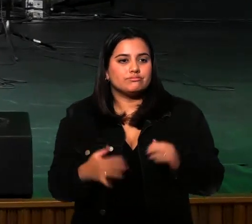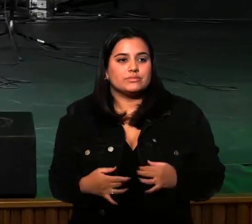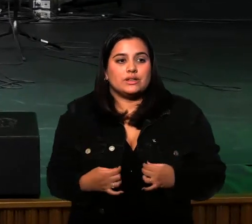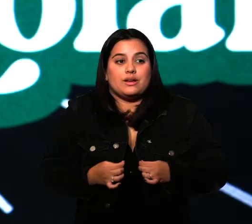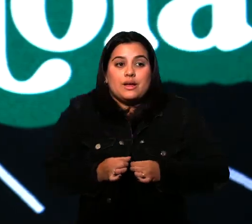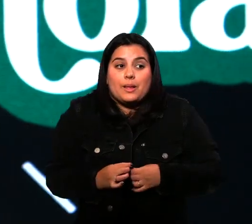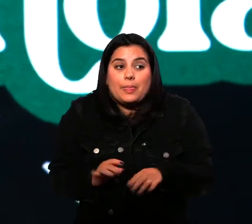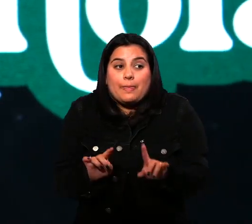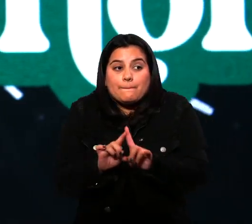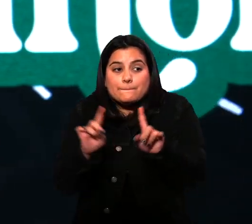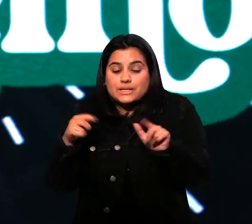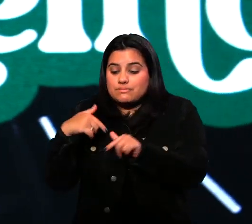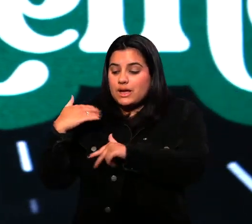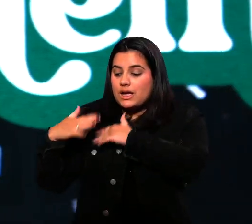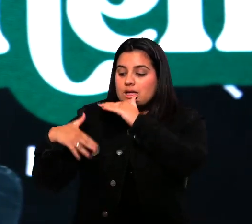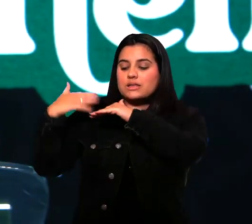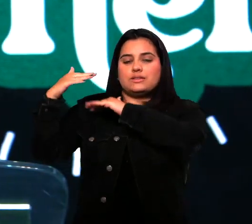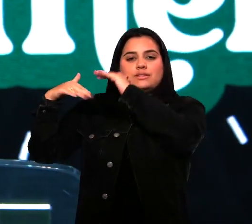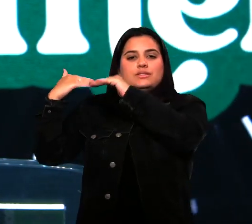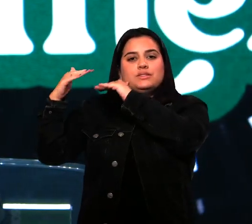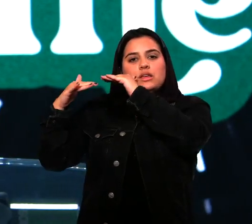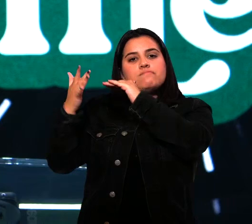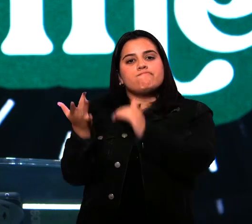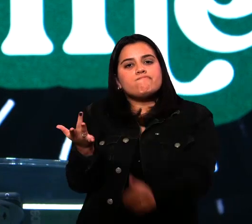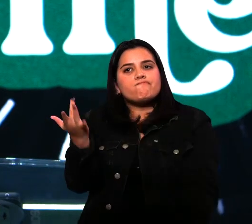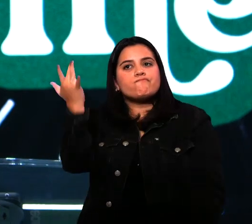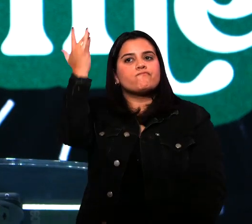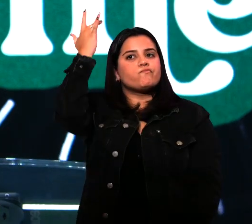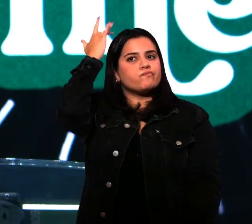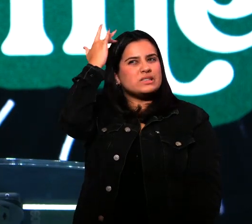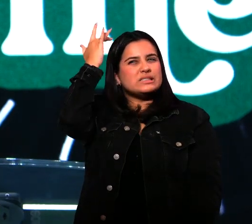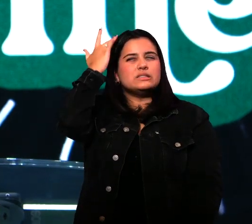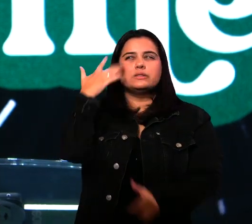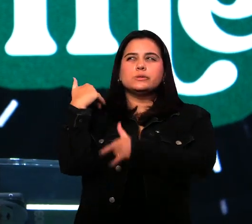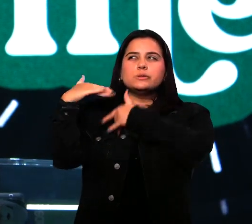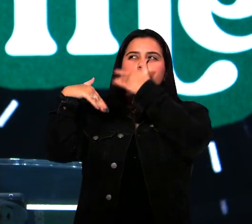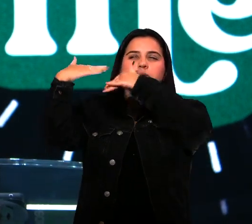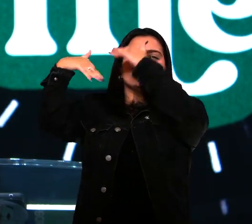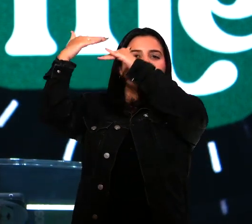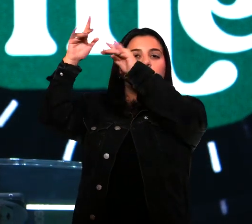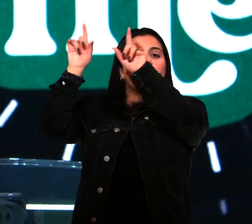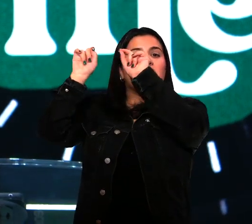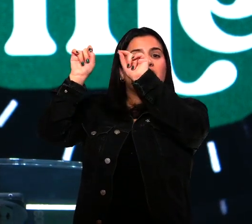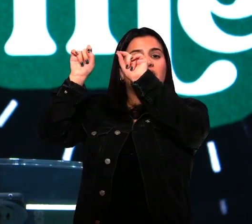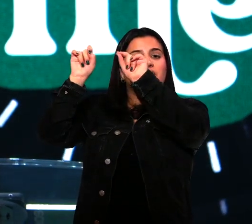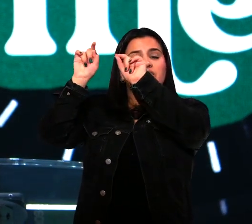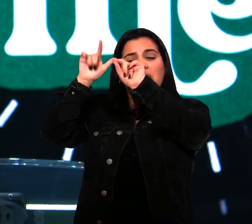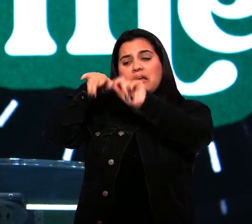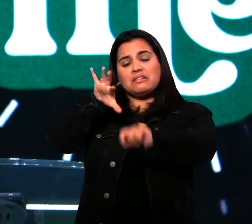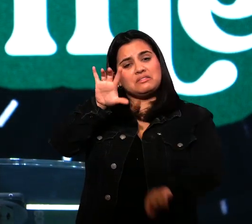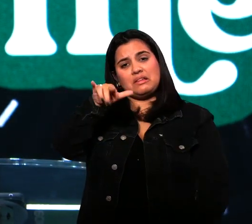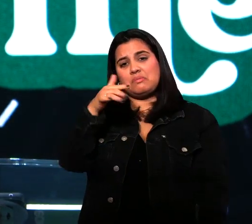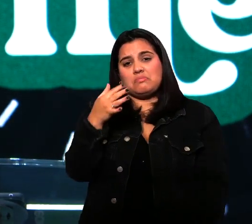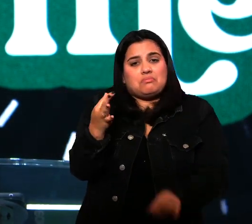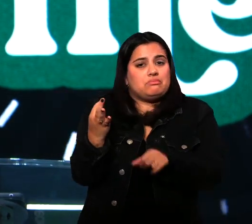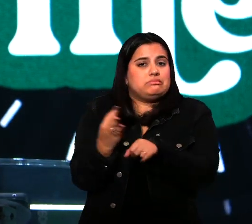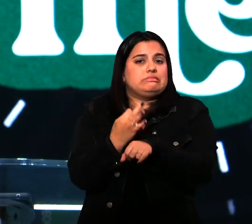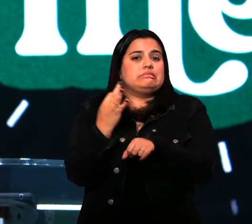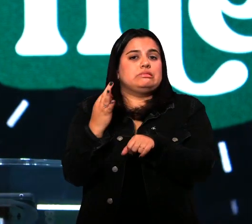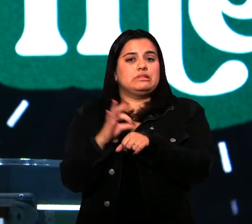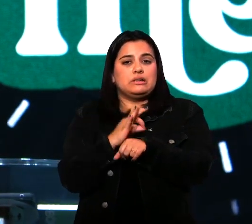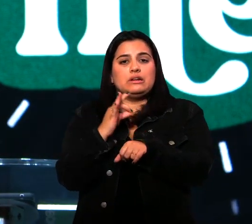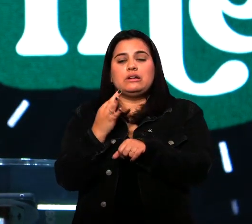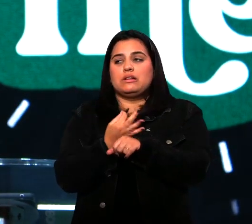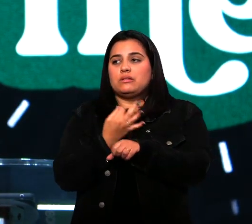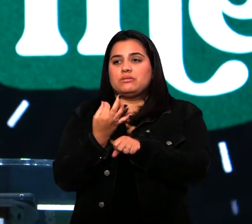crescer, ir atrás, desenvolver, amadurecer, pagar o preço. Isso dói, gente. Não